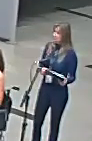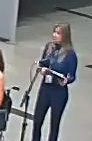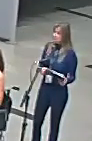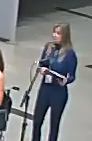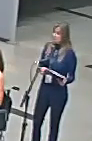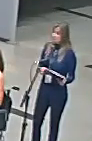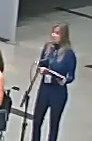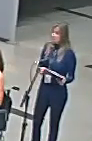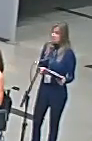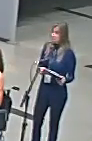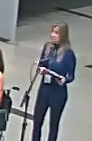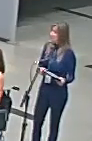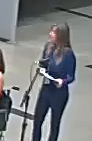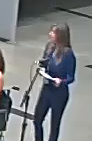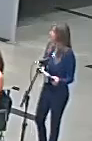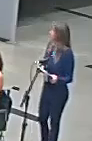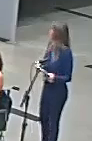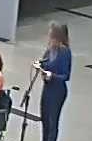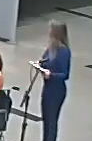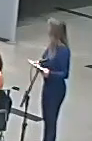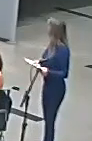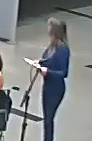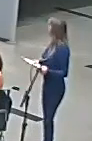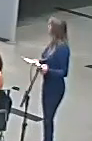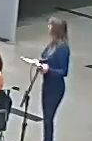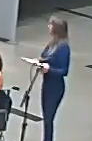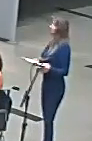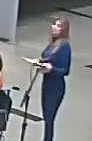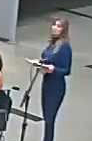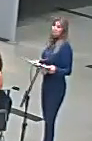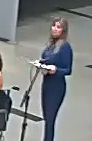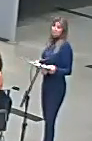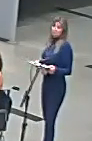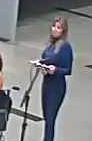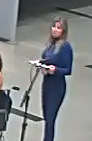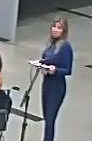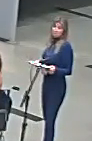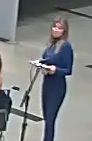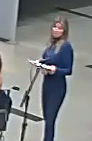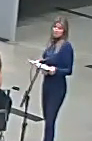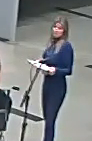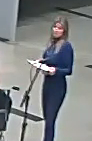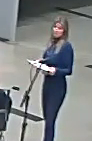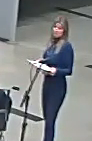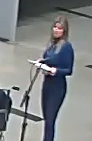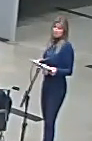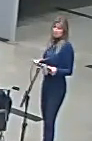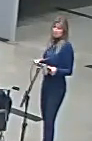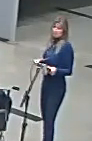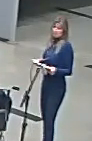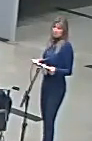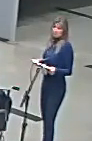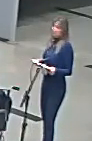visão da deficiência intelectual o físico foi muito bem representado aqui com deficiência física